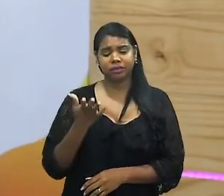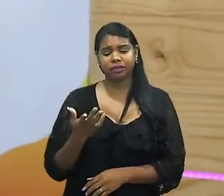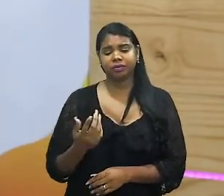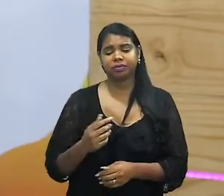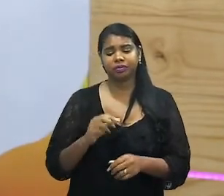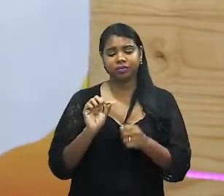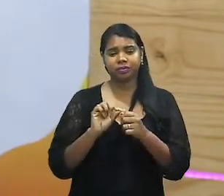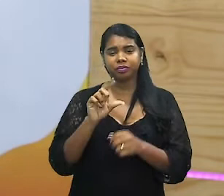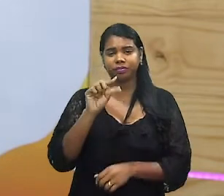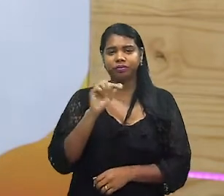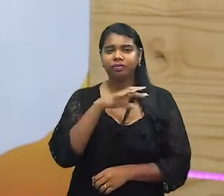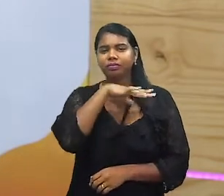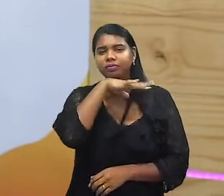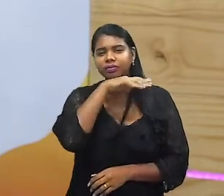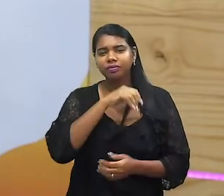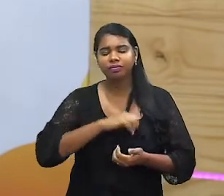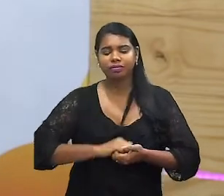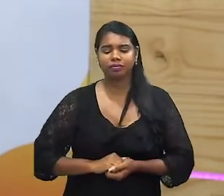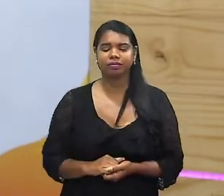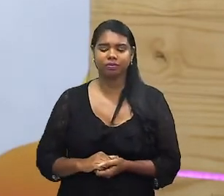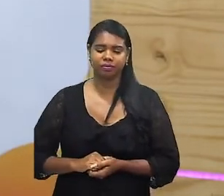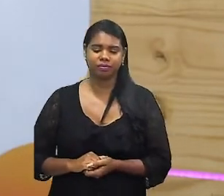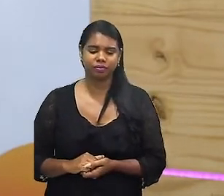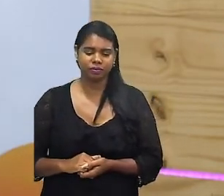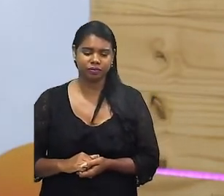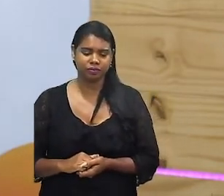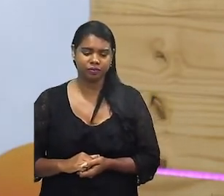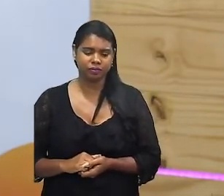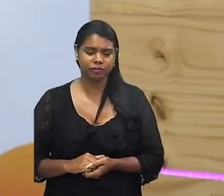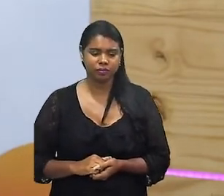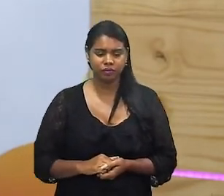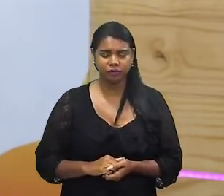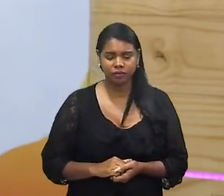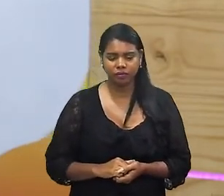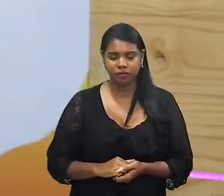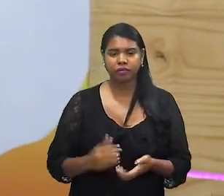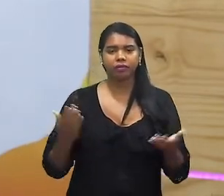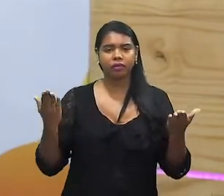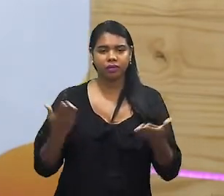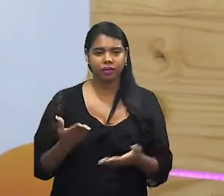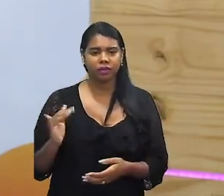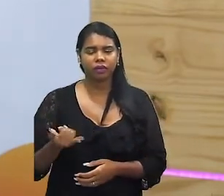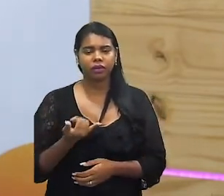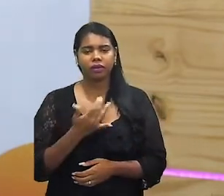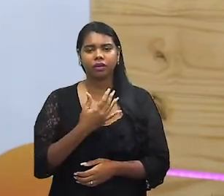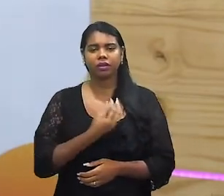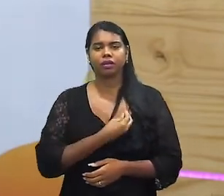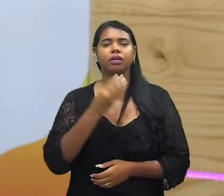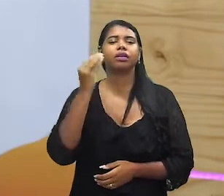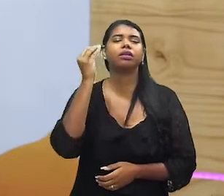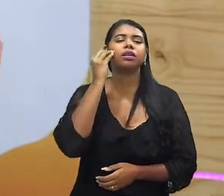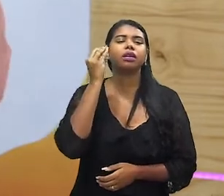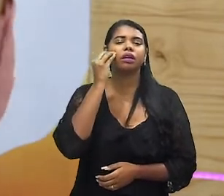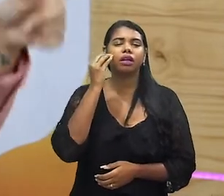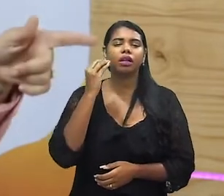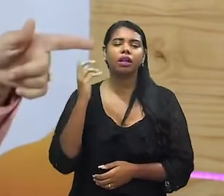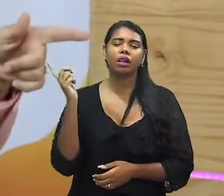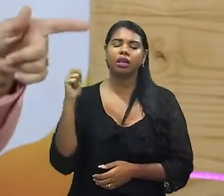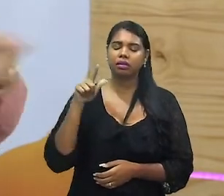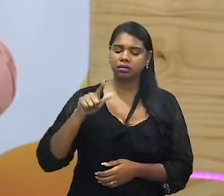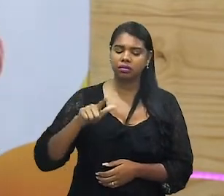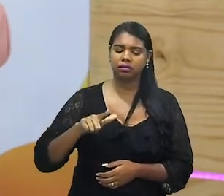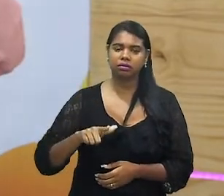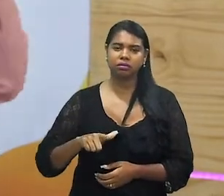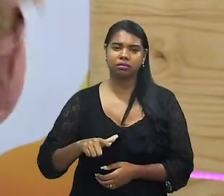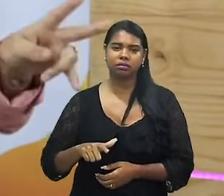fizerem uma escolha ruim. Tirem a lição, tá certo? Tirem a lição importante dessa experiência. E quando vencerem,